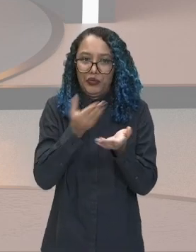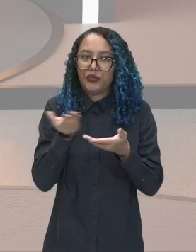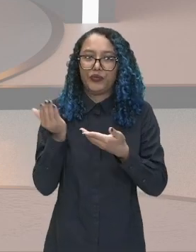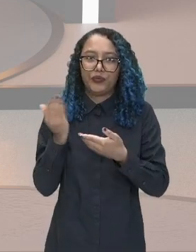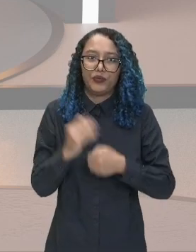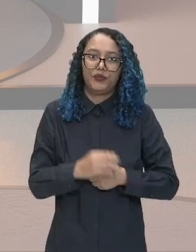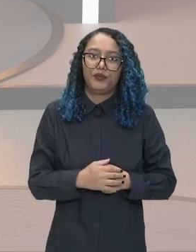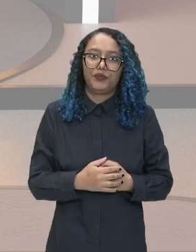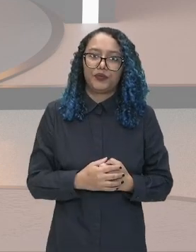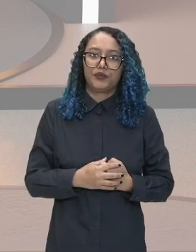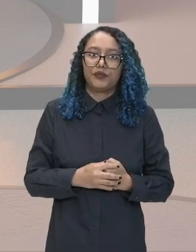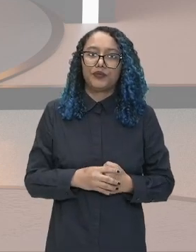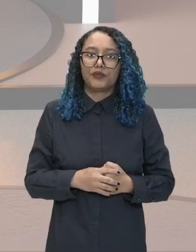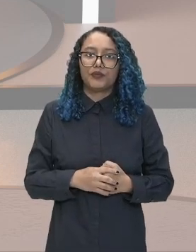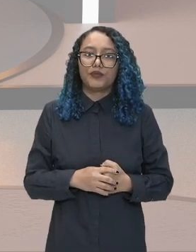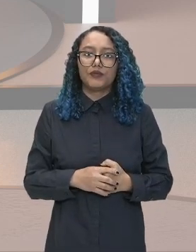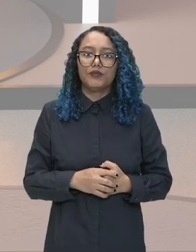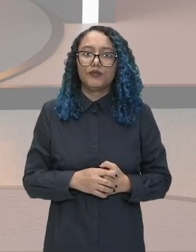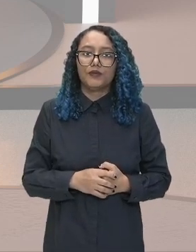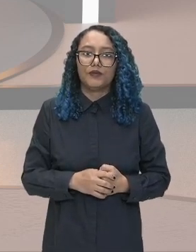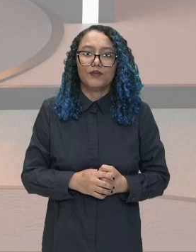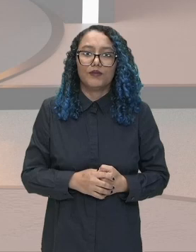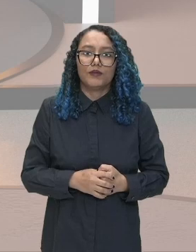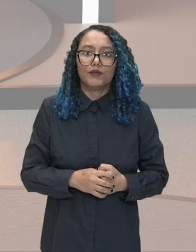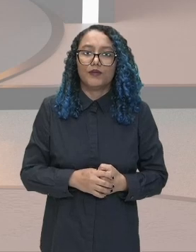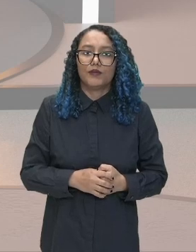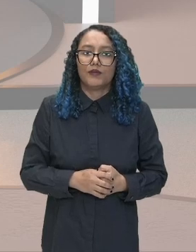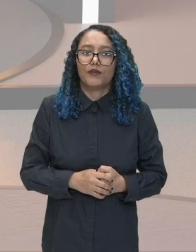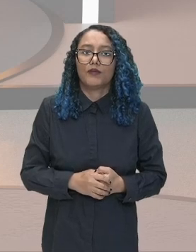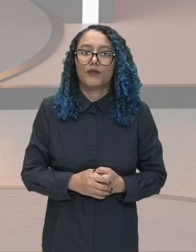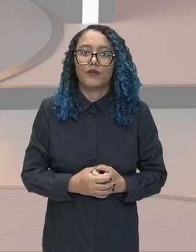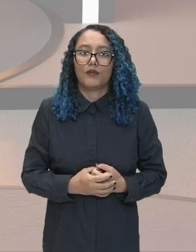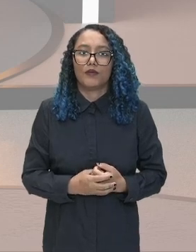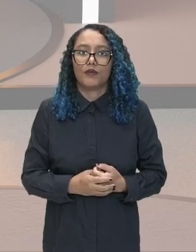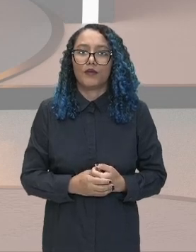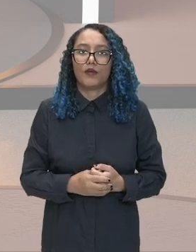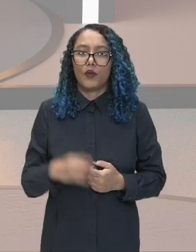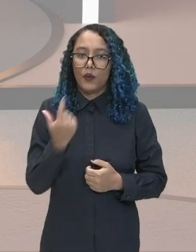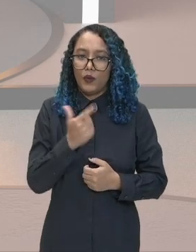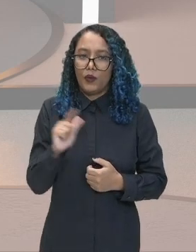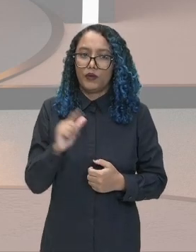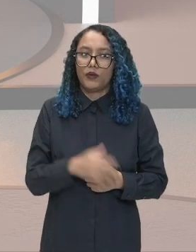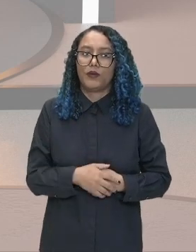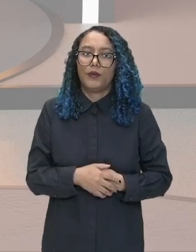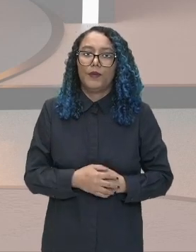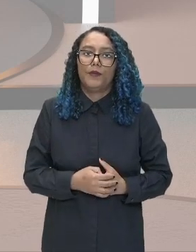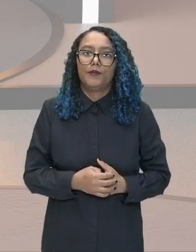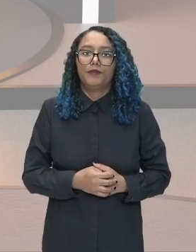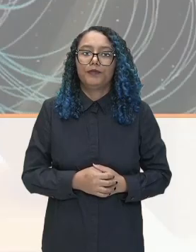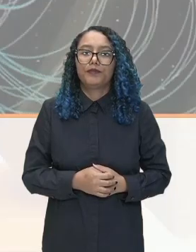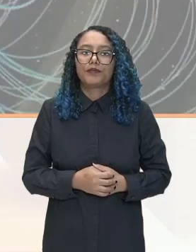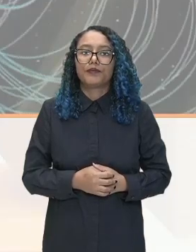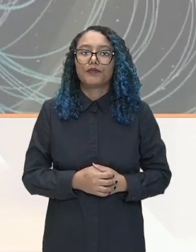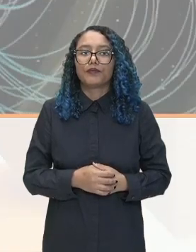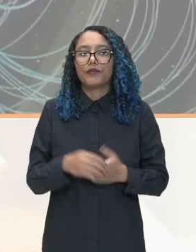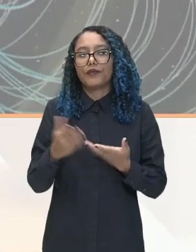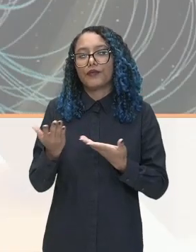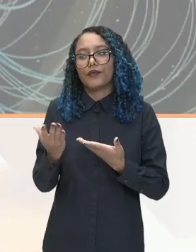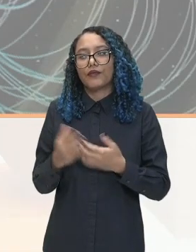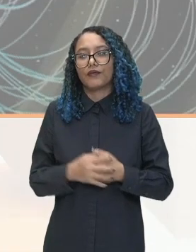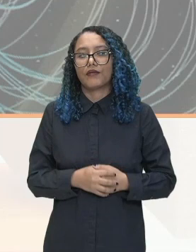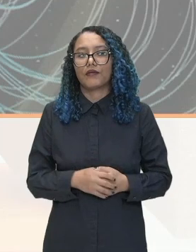sementes do algodão, certo? Muito bem. Aí nós temos também uma outra máquina que é